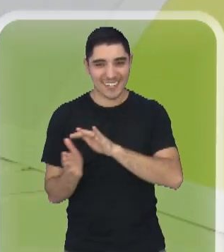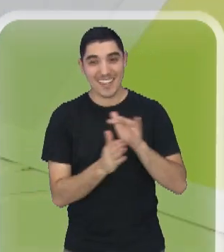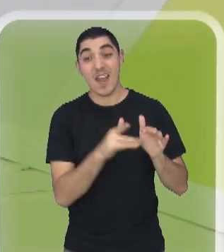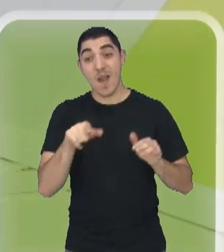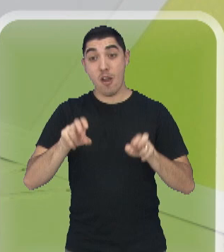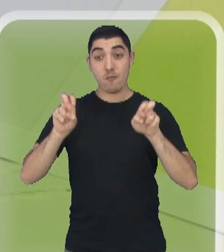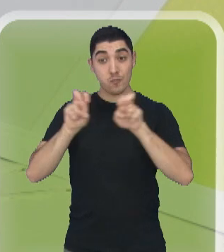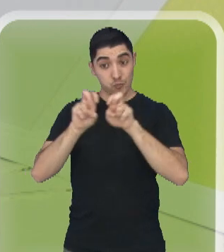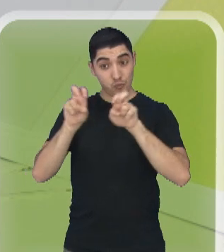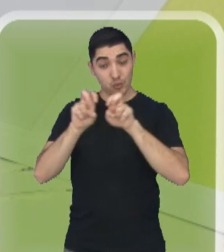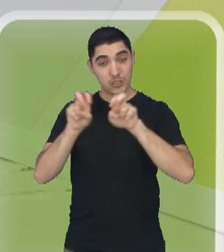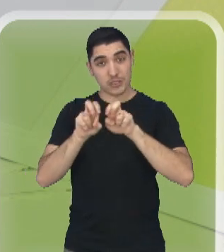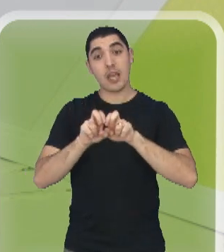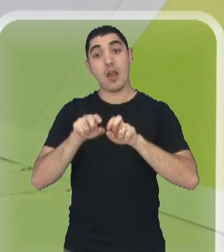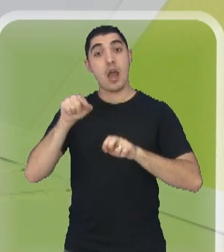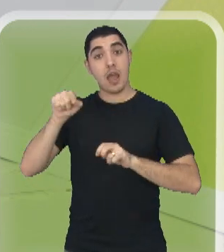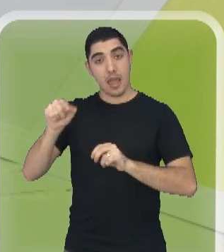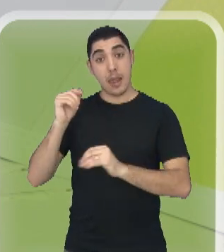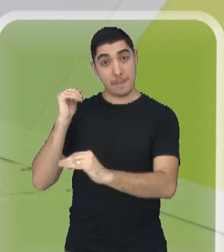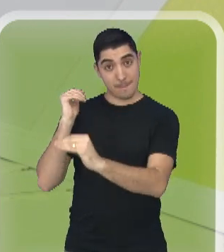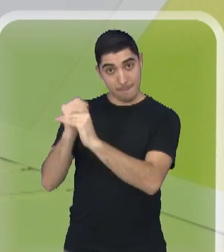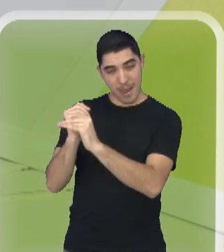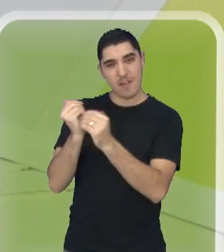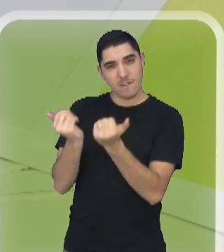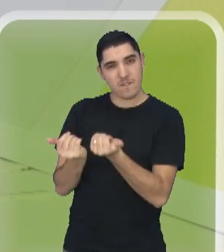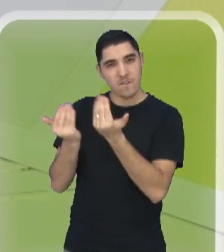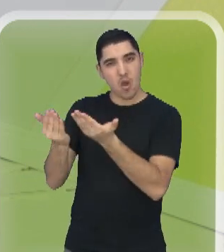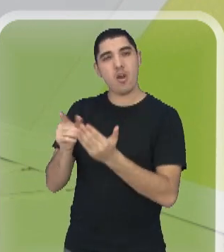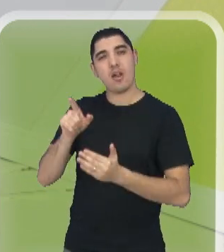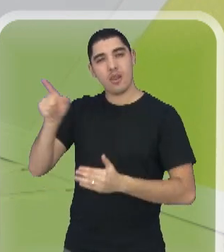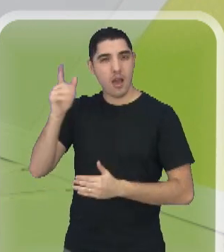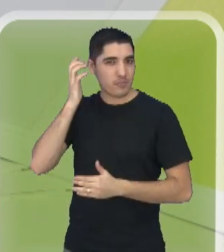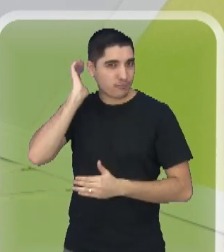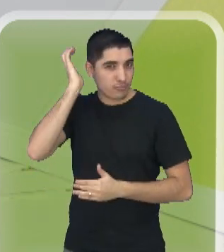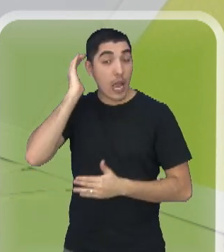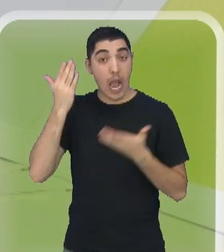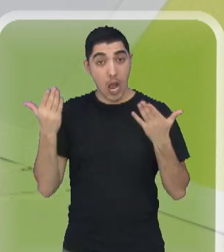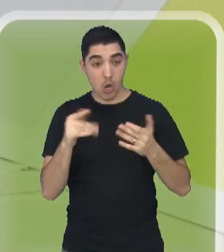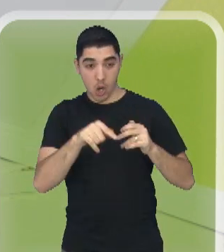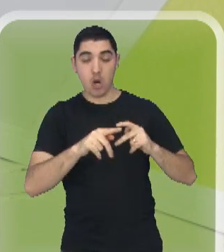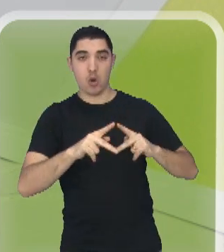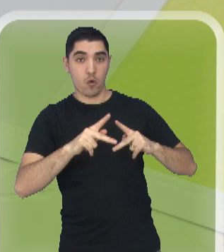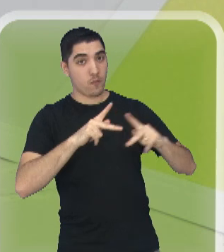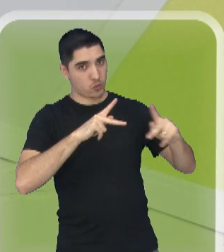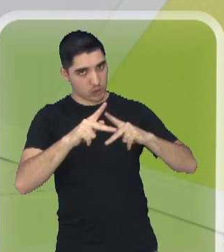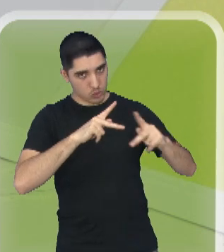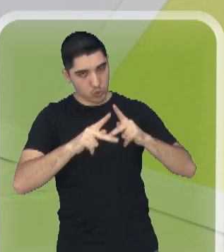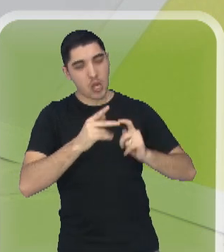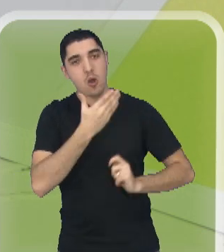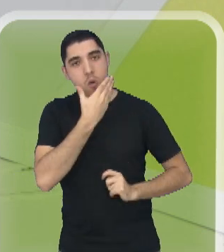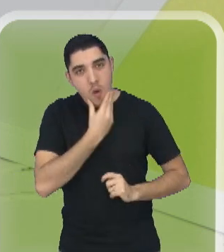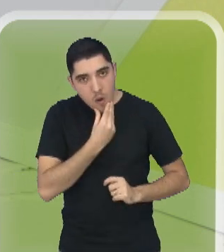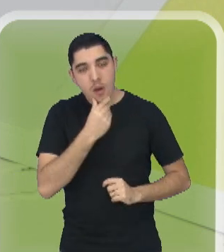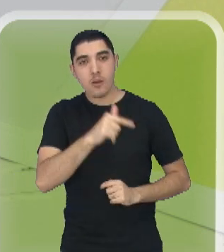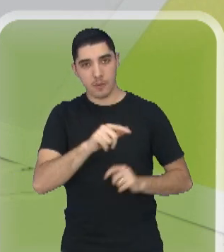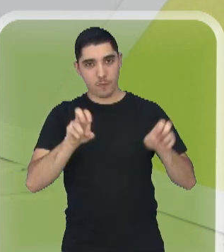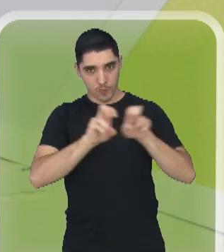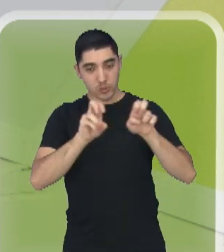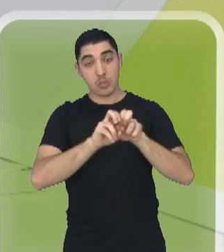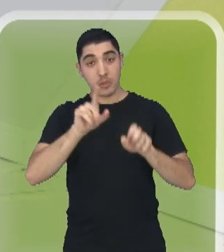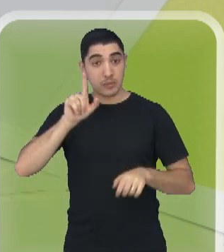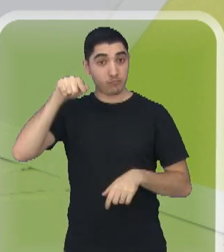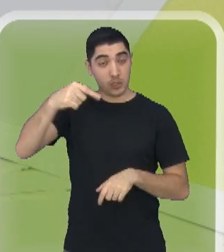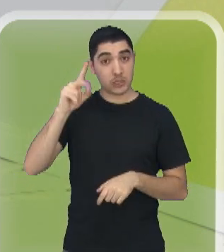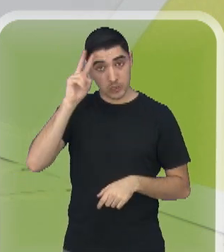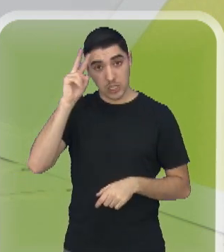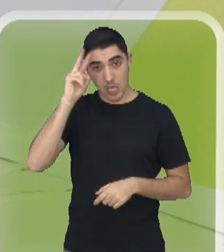futsal, depois do empate fora de casa contra o Santo André, o São José Futsal, o masculino, volta à quadra na próxima segunda-feira